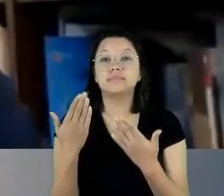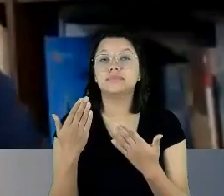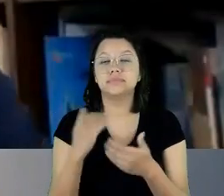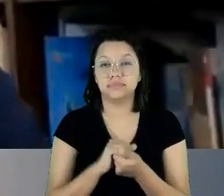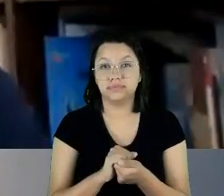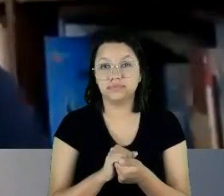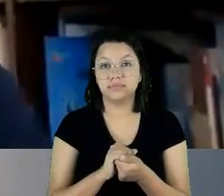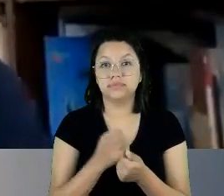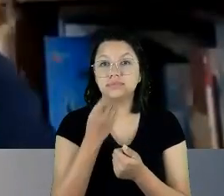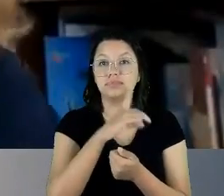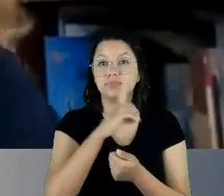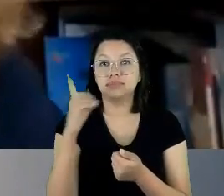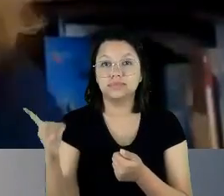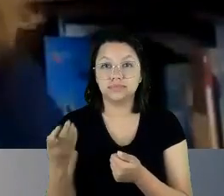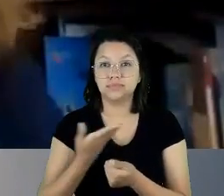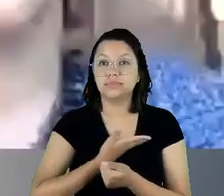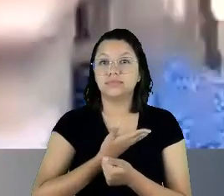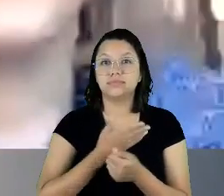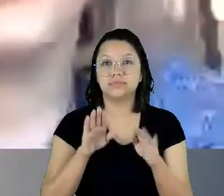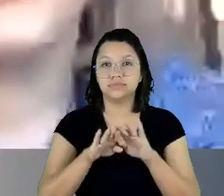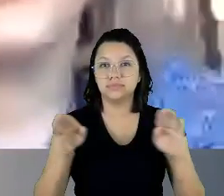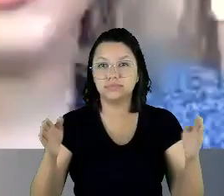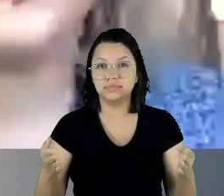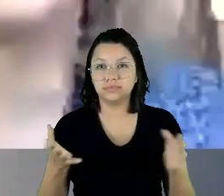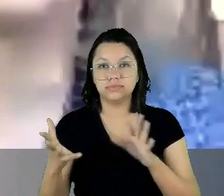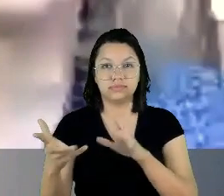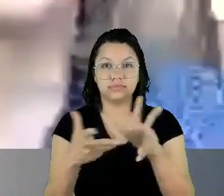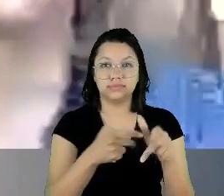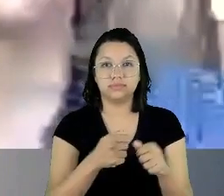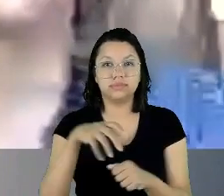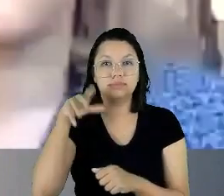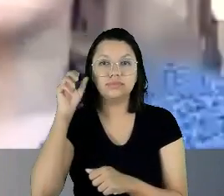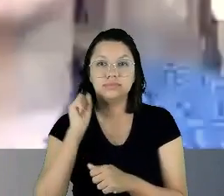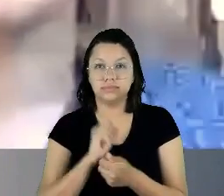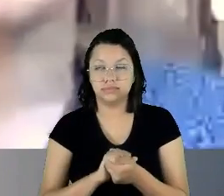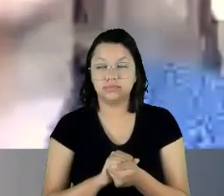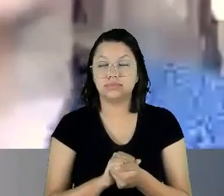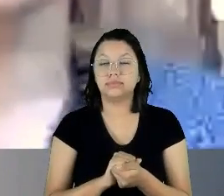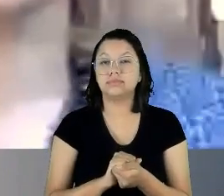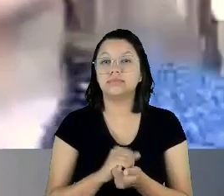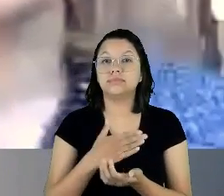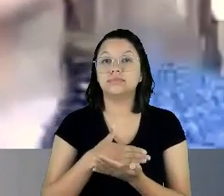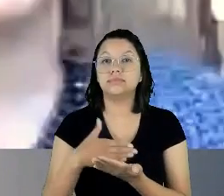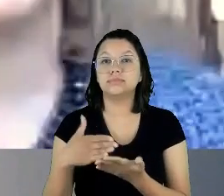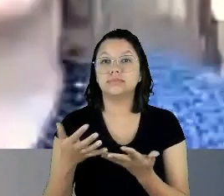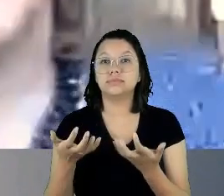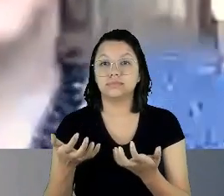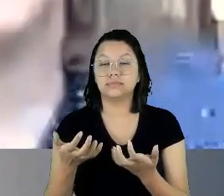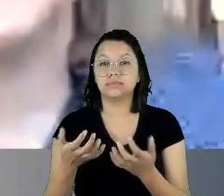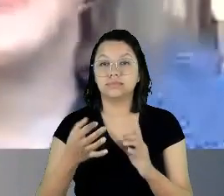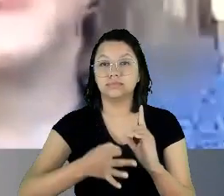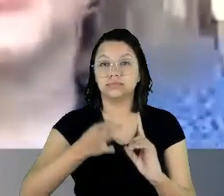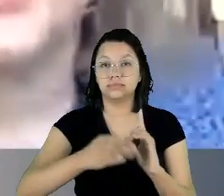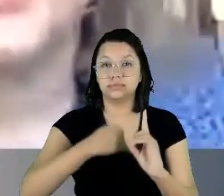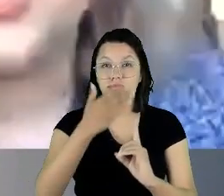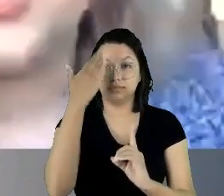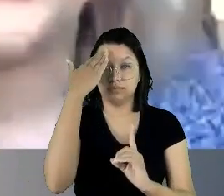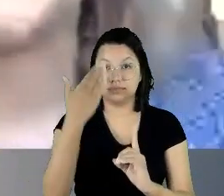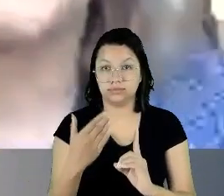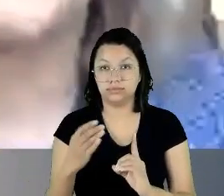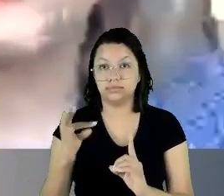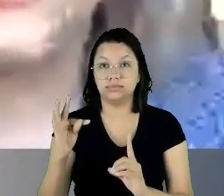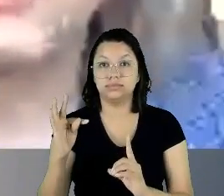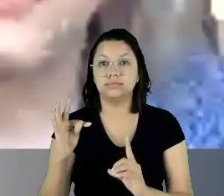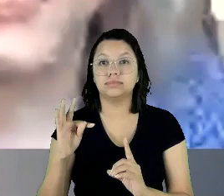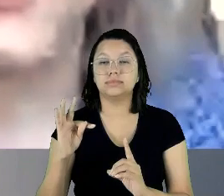Obrigada, Sayonara. Bom dia, minhas colegas de mesa, bom dia a todas e todos que nos ouvem. Inicialmente, eu agradeço a desembargadora Inês